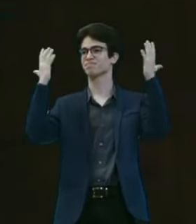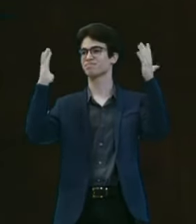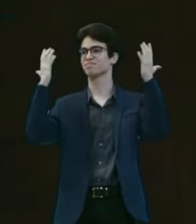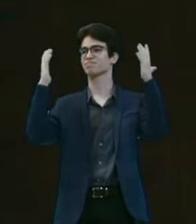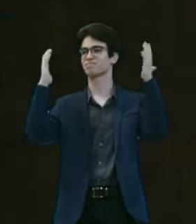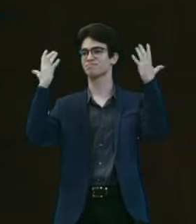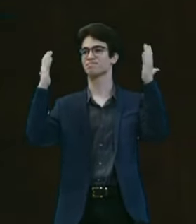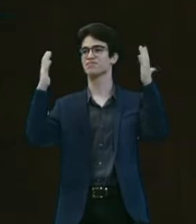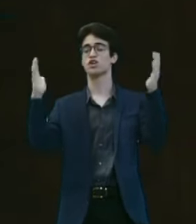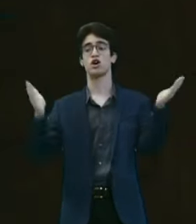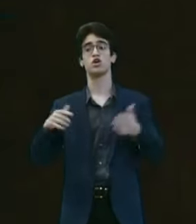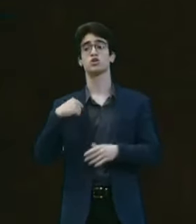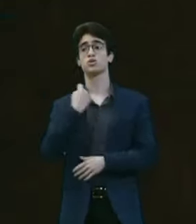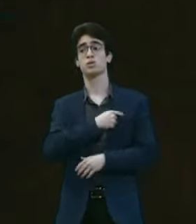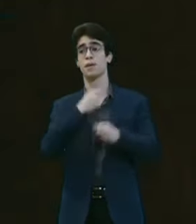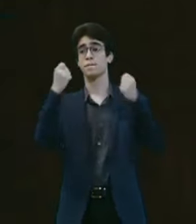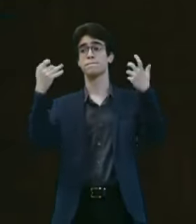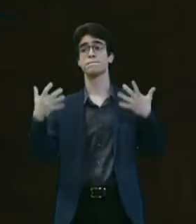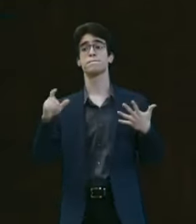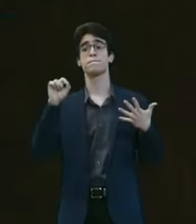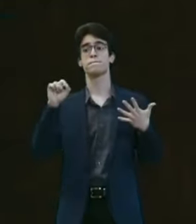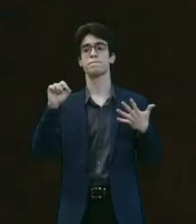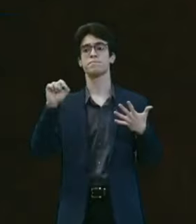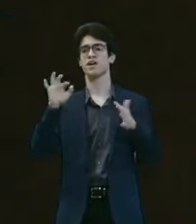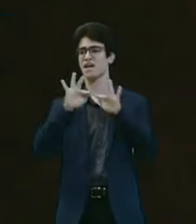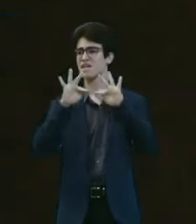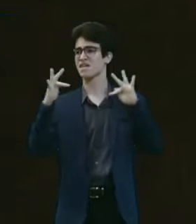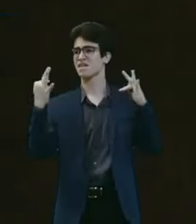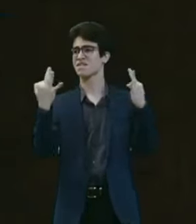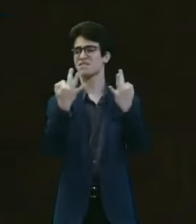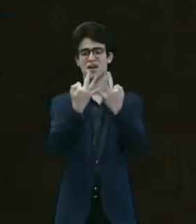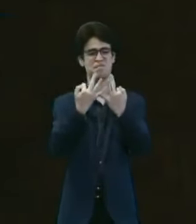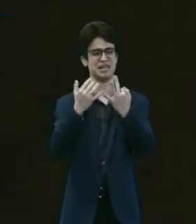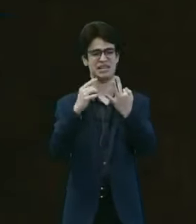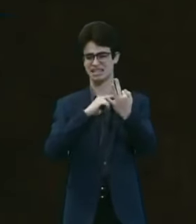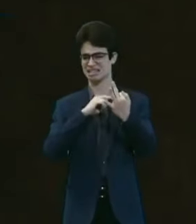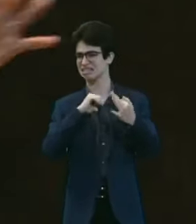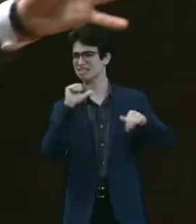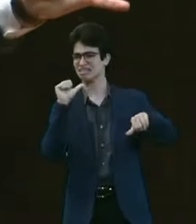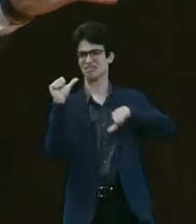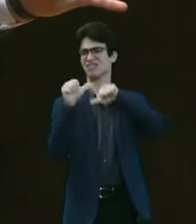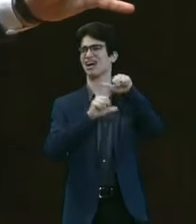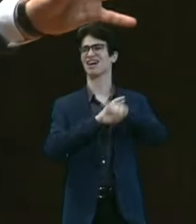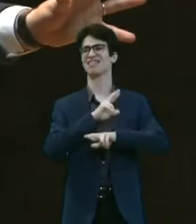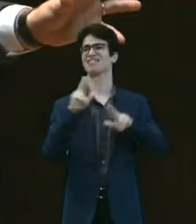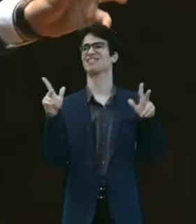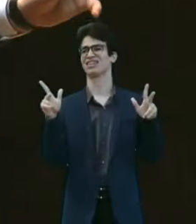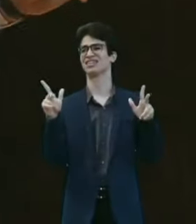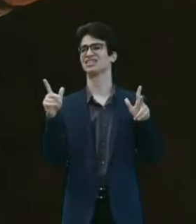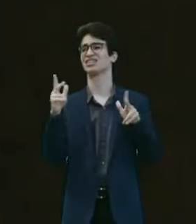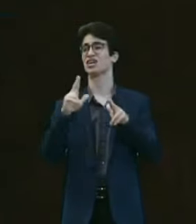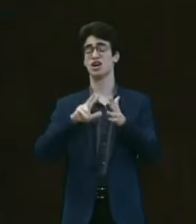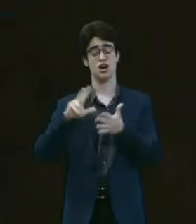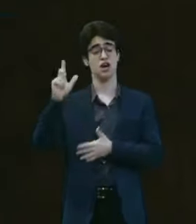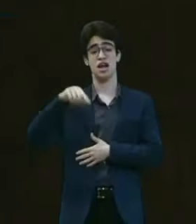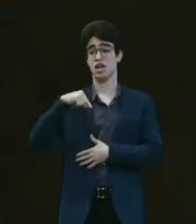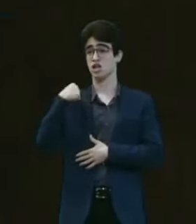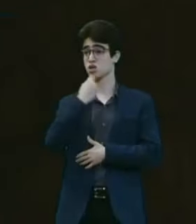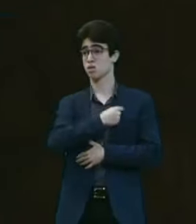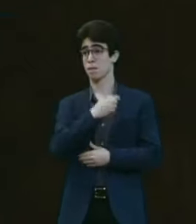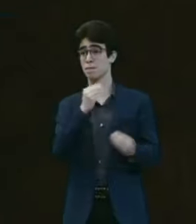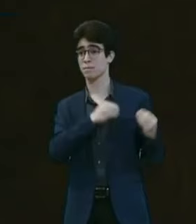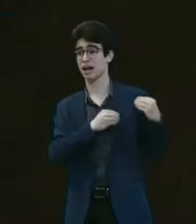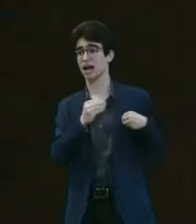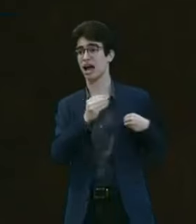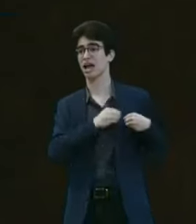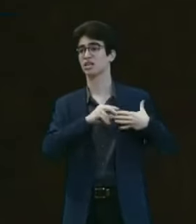Hoje nós vamos falar sobre famílias desconfiguradas, os efeitos da queda em relação à